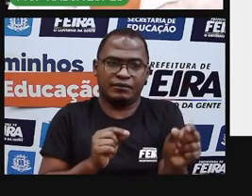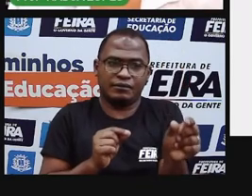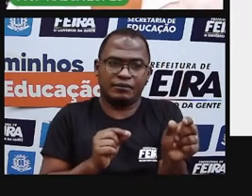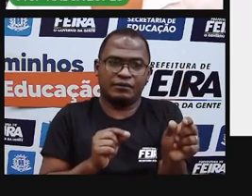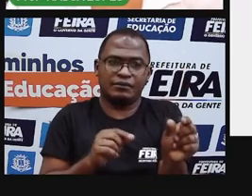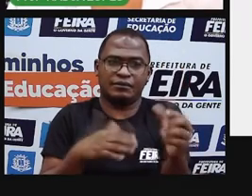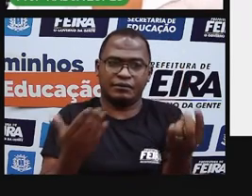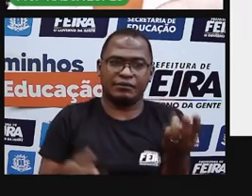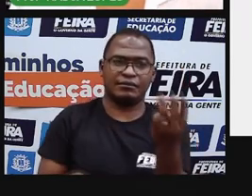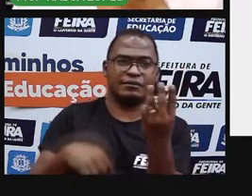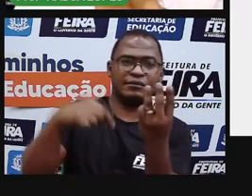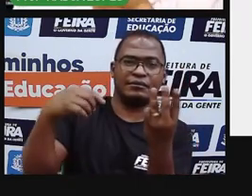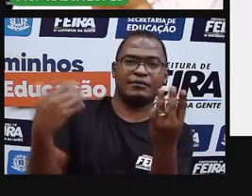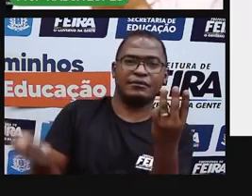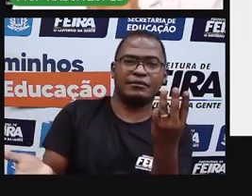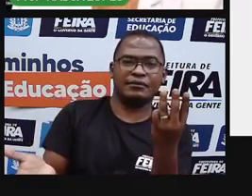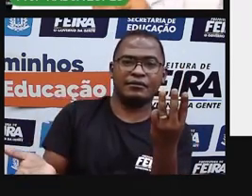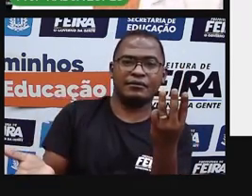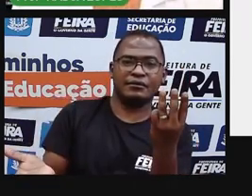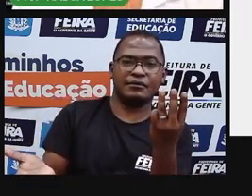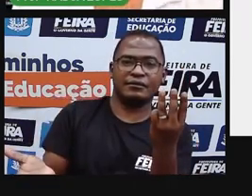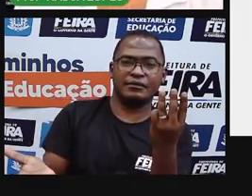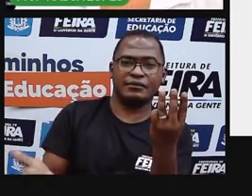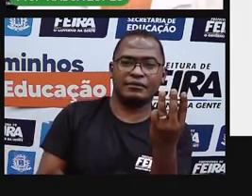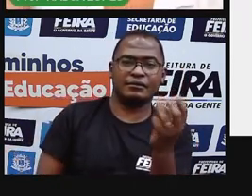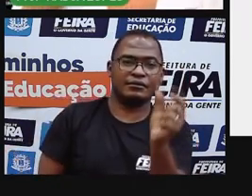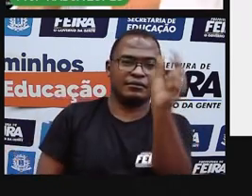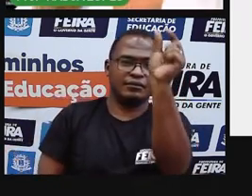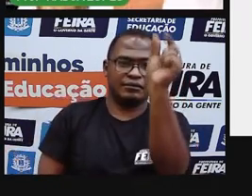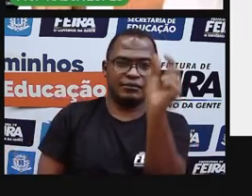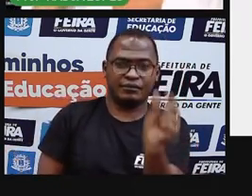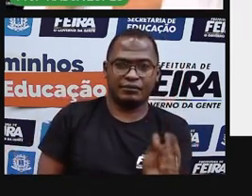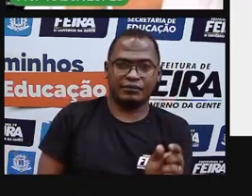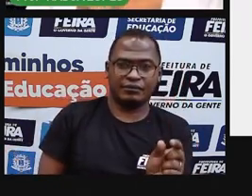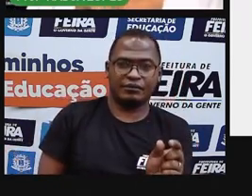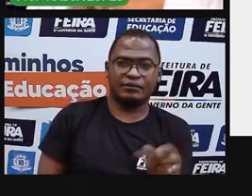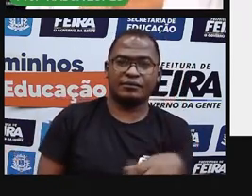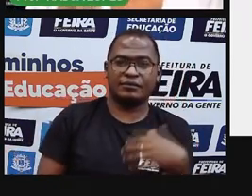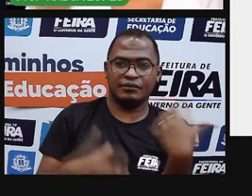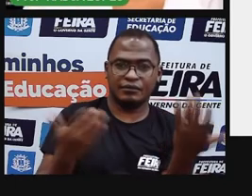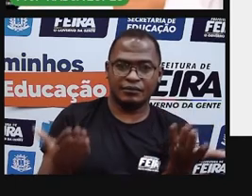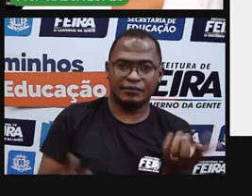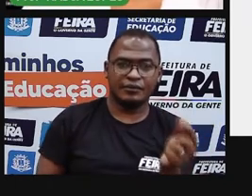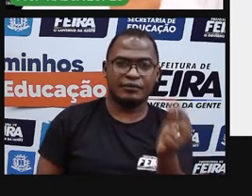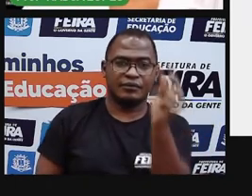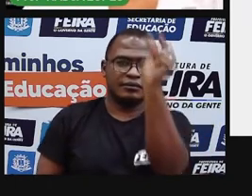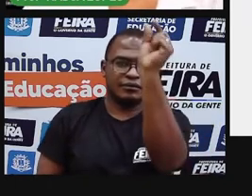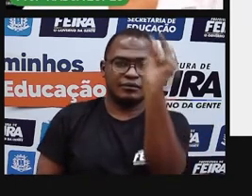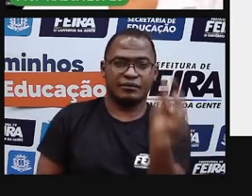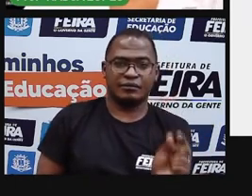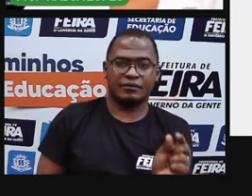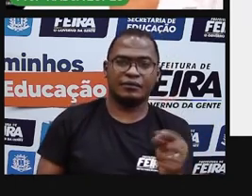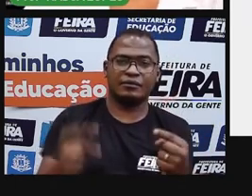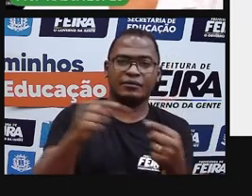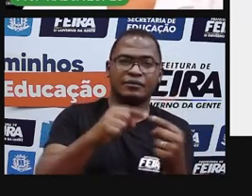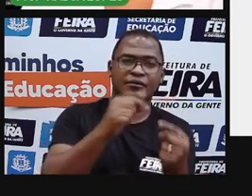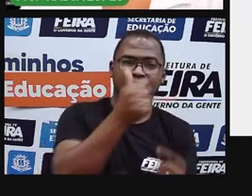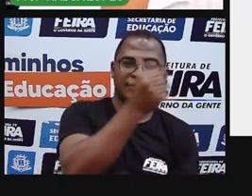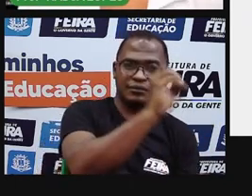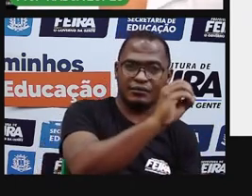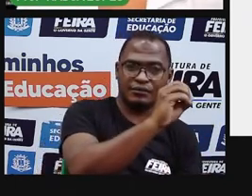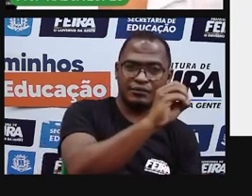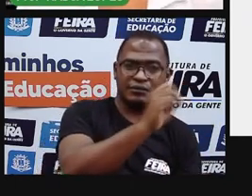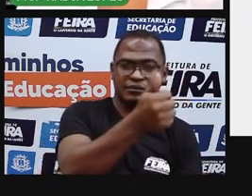a gente tem três opções e a pergunta é a seguinte qual é o valor de uma dezena falei para vocês uma dezena é o 10